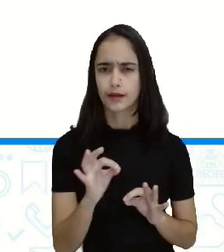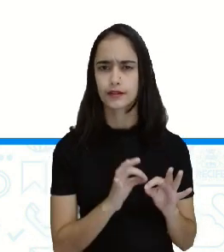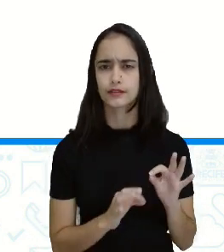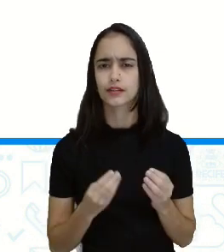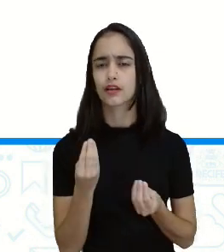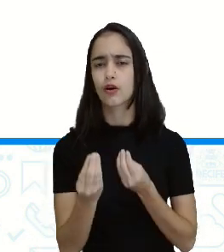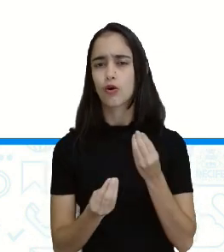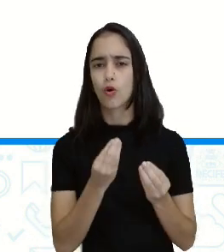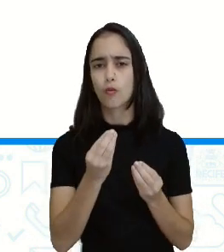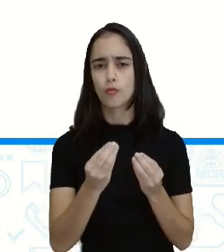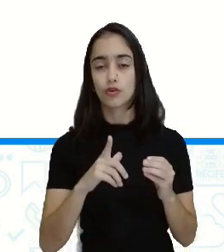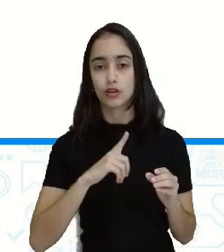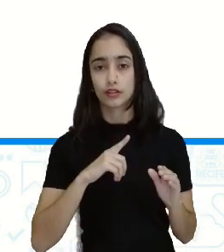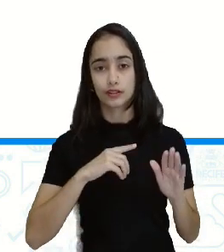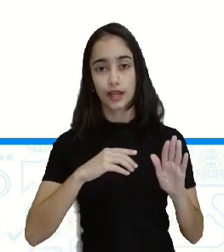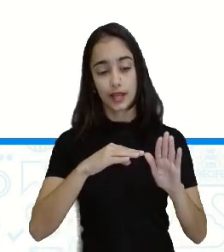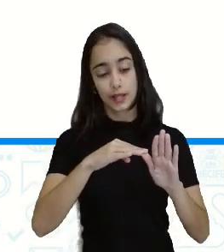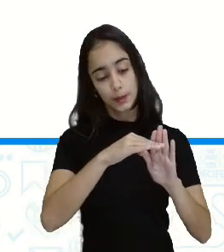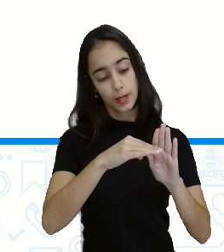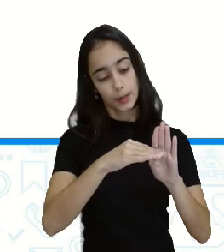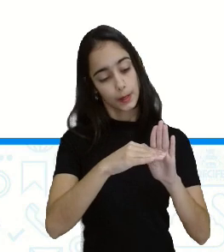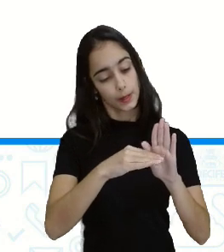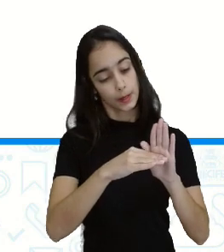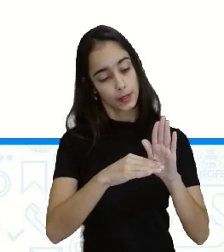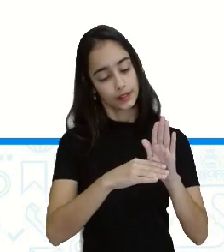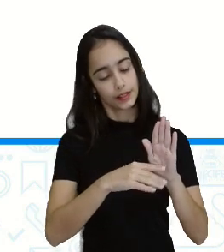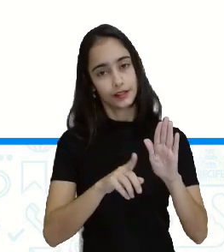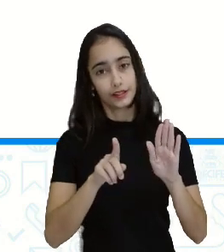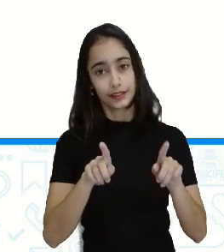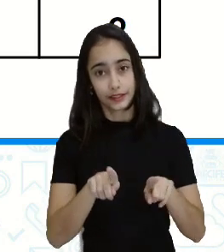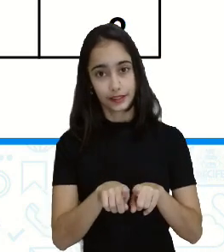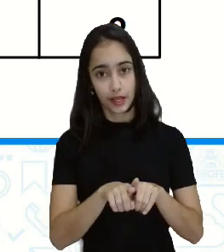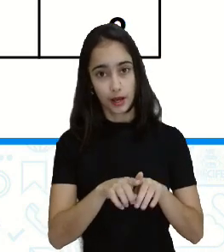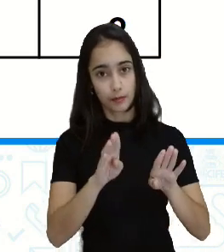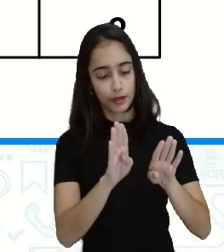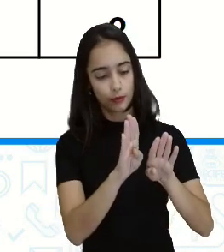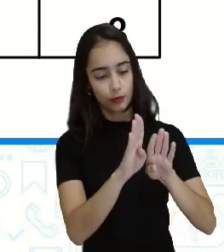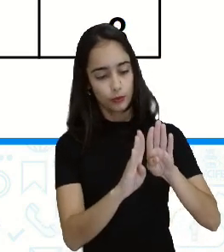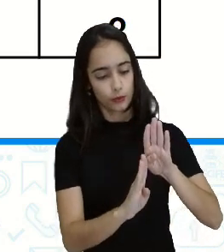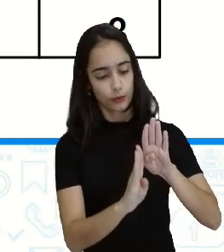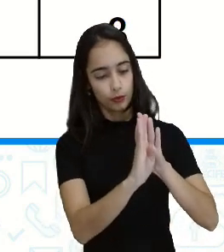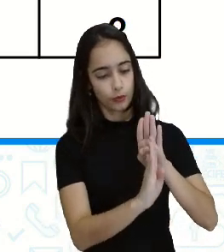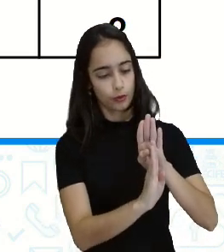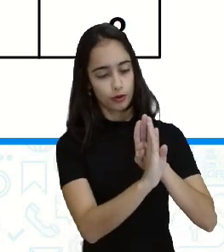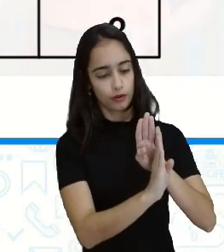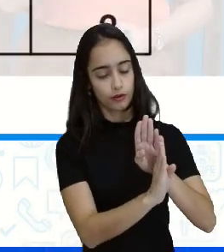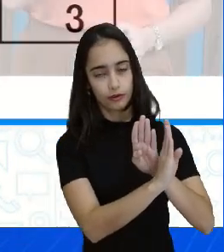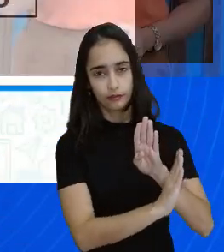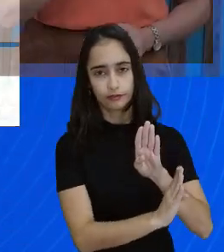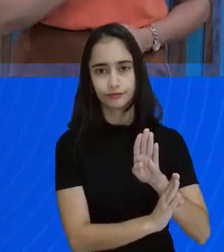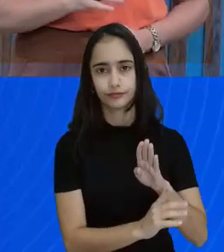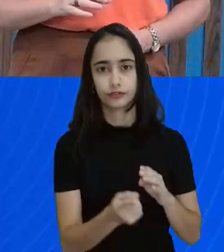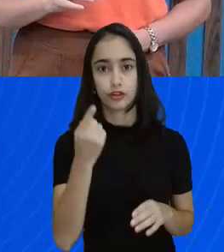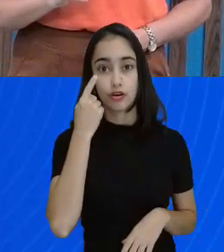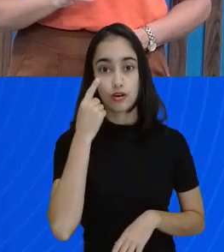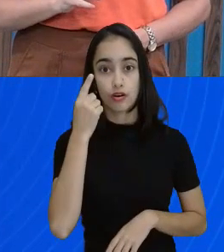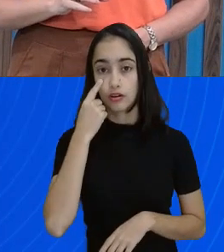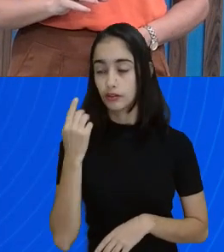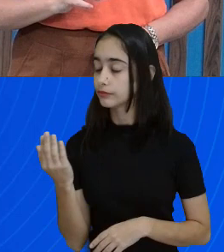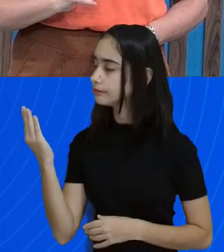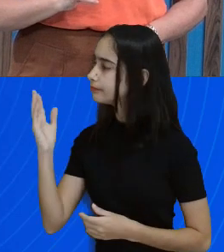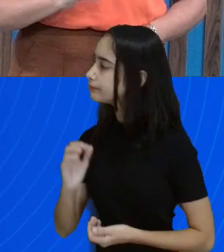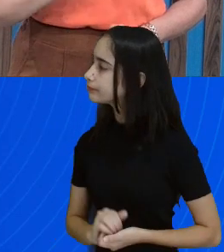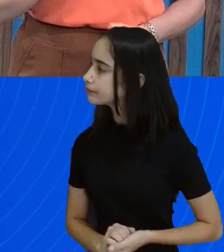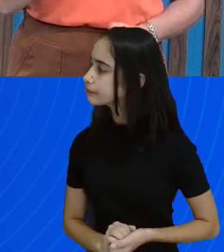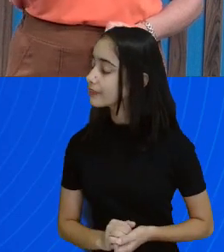linhas e colunas, tá certo? Elas estão dispostas em uma enquete. Também tem o título, como eu